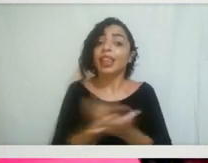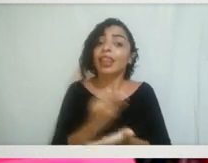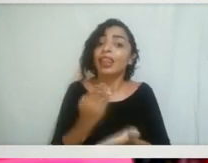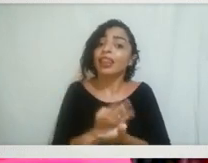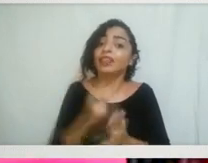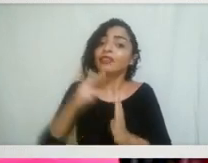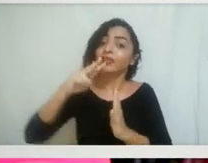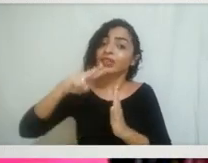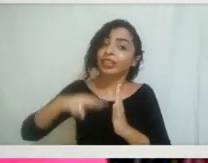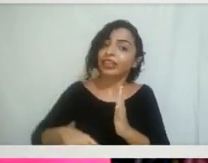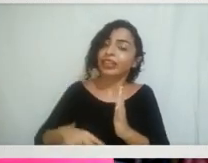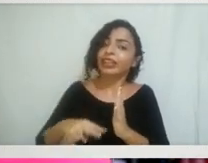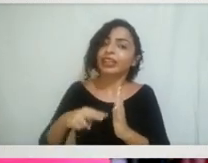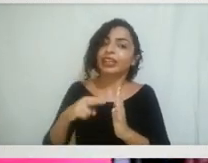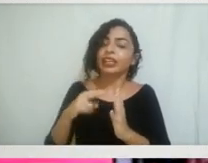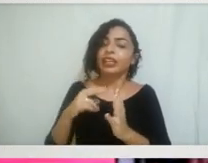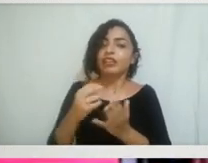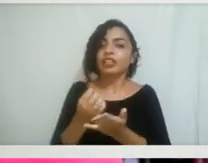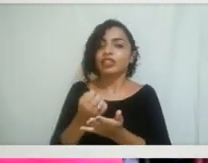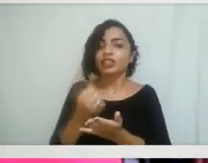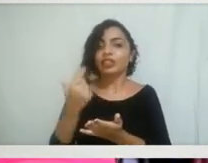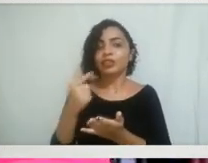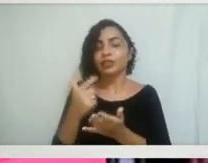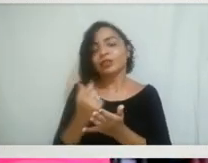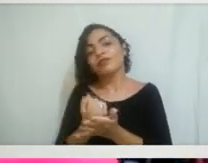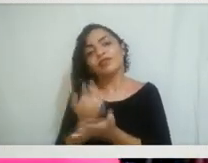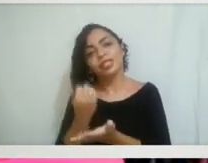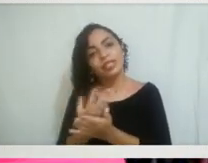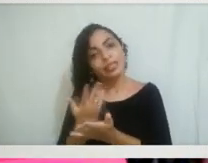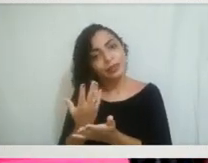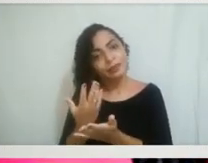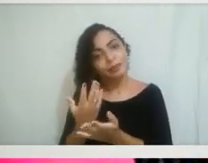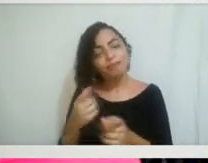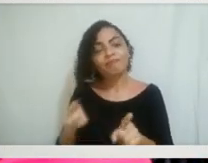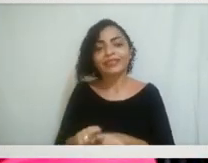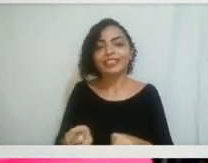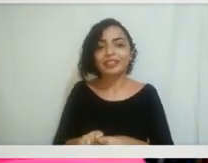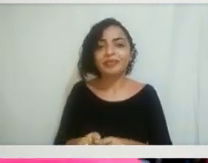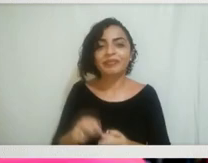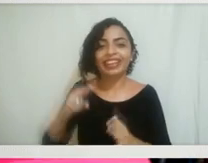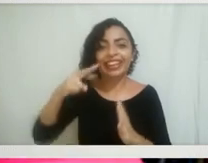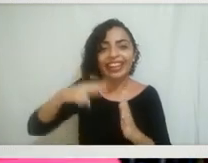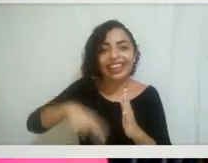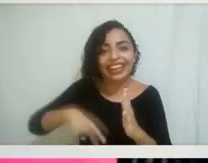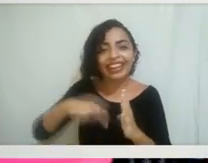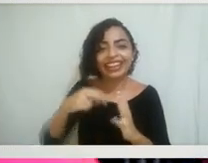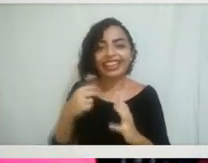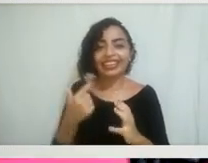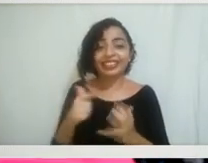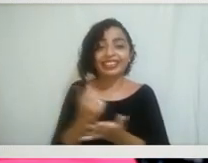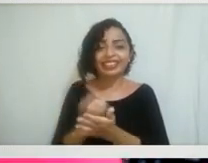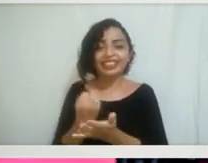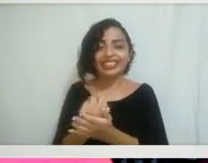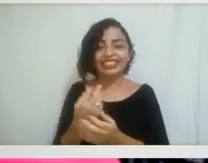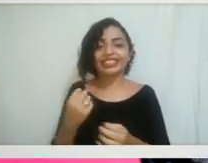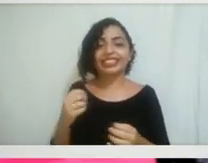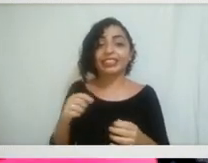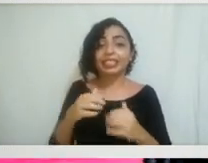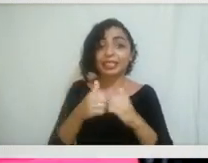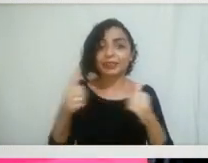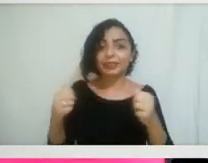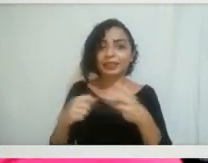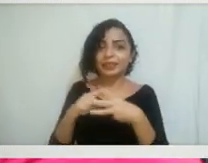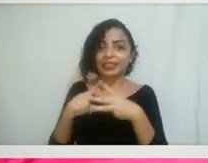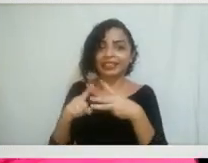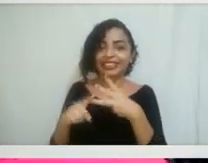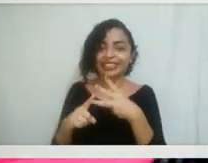fazer livros para ler de não ficção. Também separar alguns livros aqui de não ficção para ler. E é isso que nós vamos